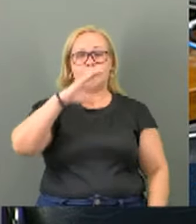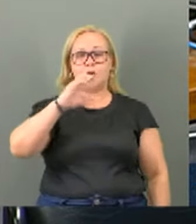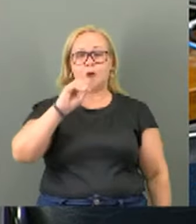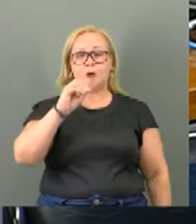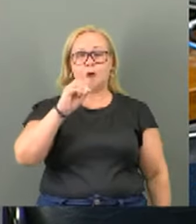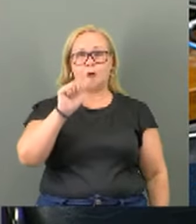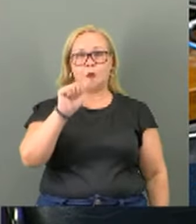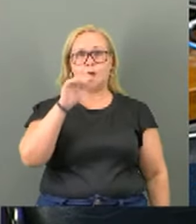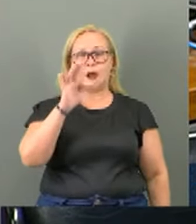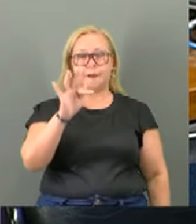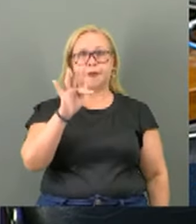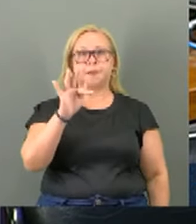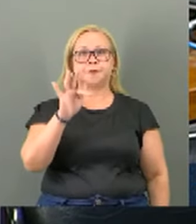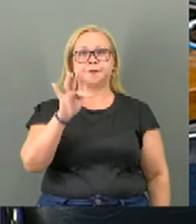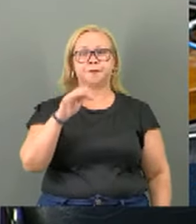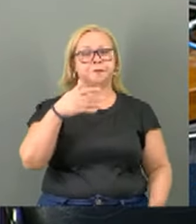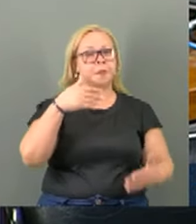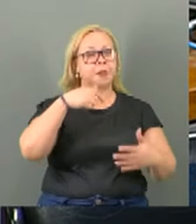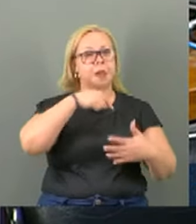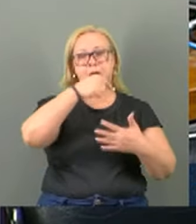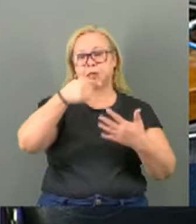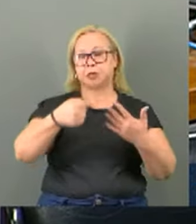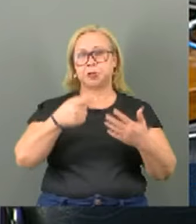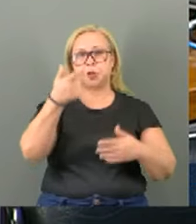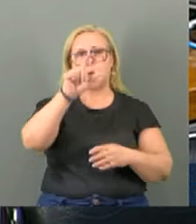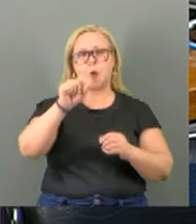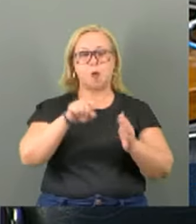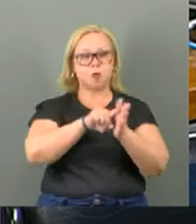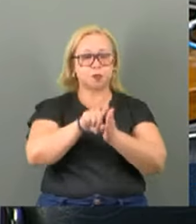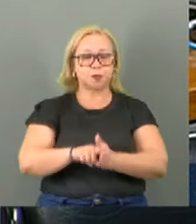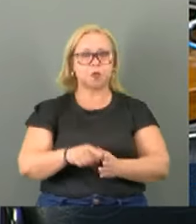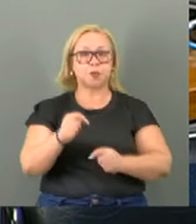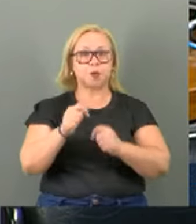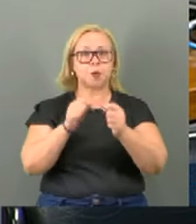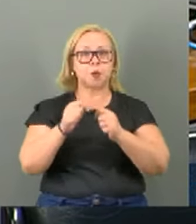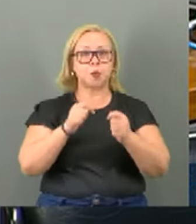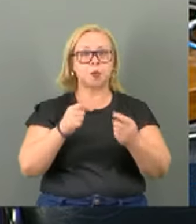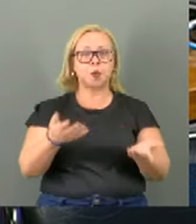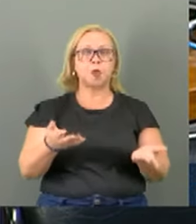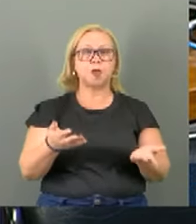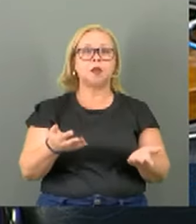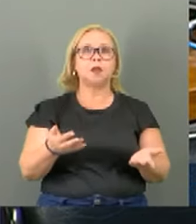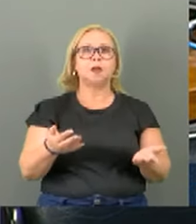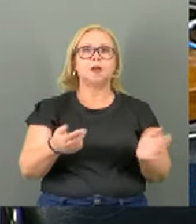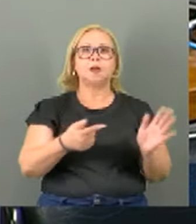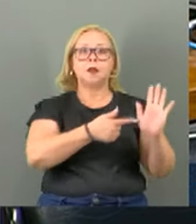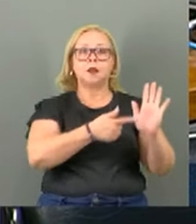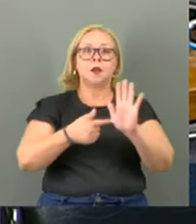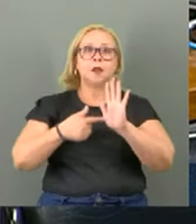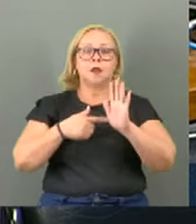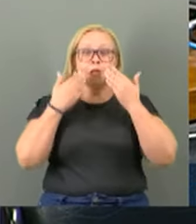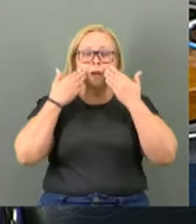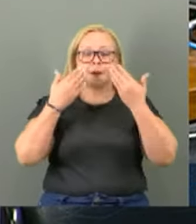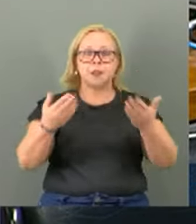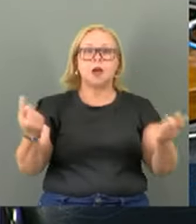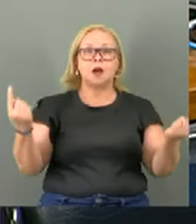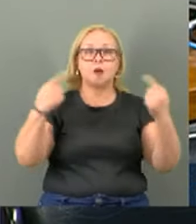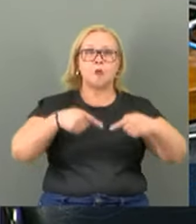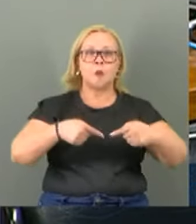o ex-presidente da COAF, entre outras de fiscalização e controle, se manifestaram contra essa iniciativa